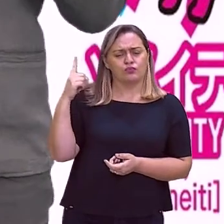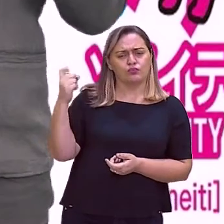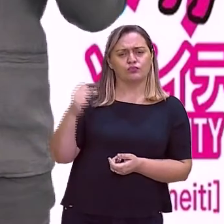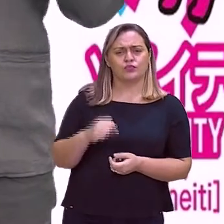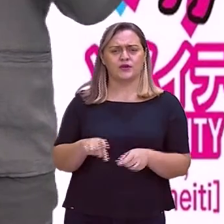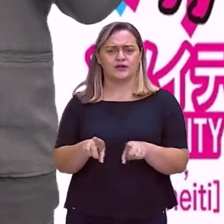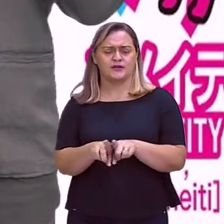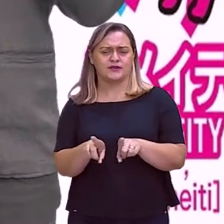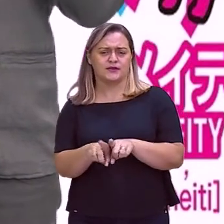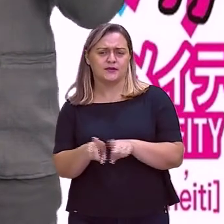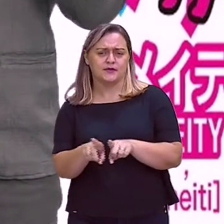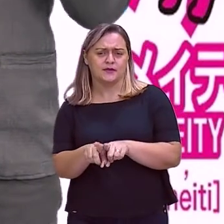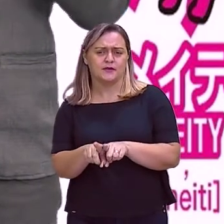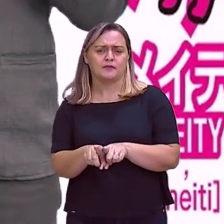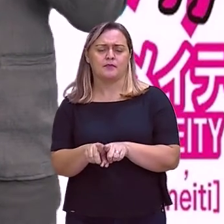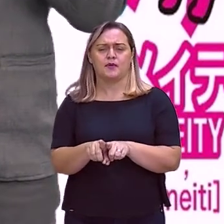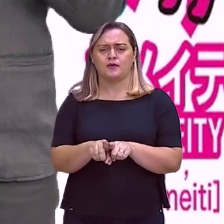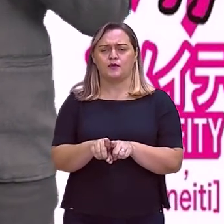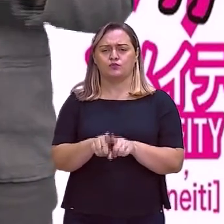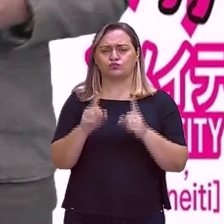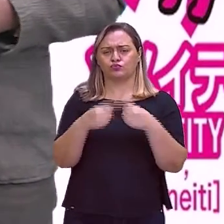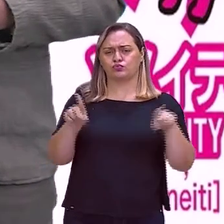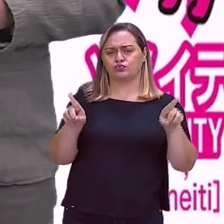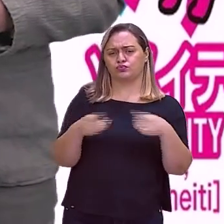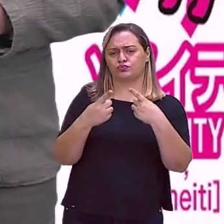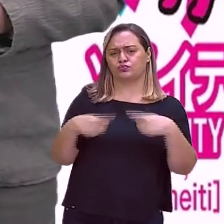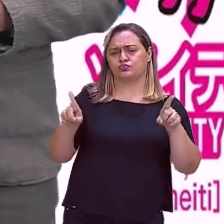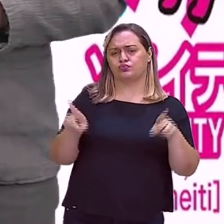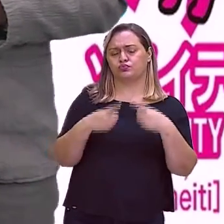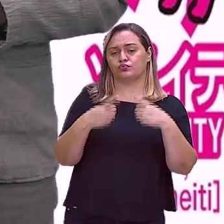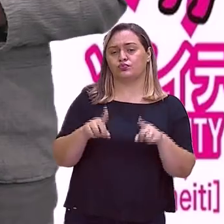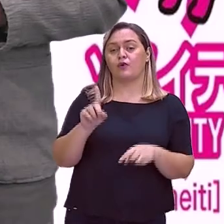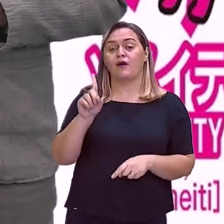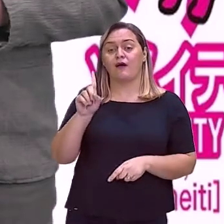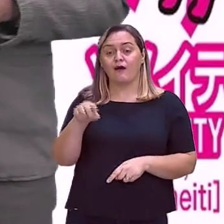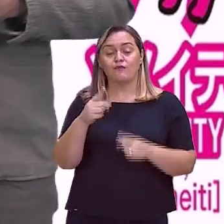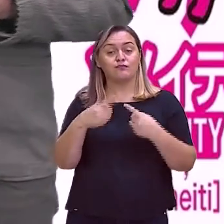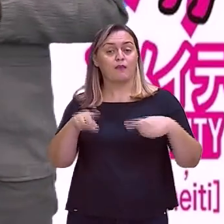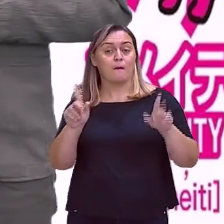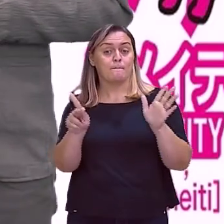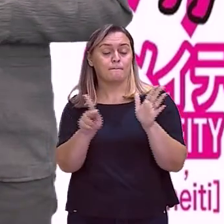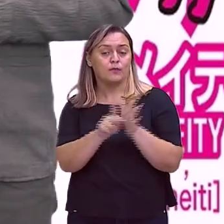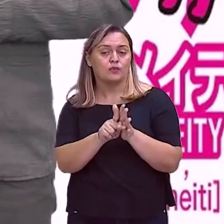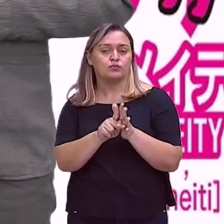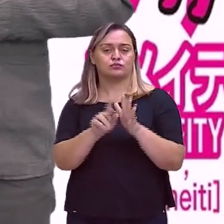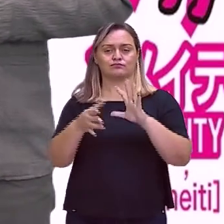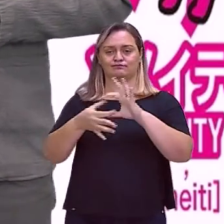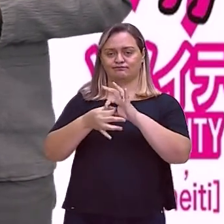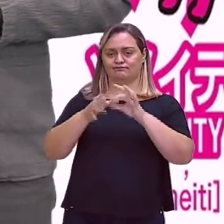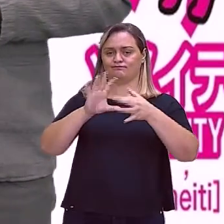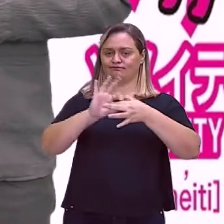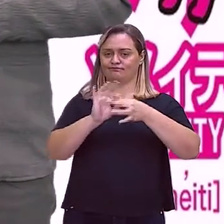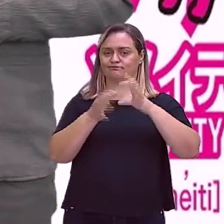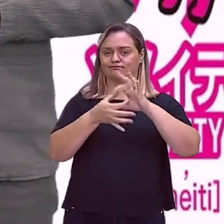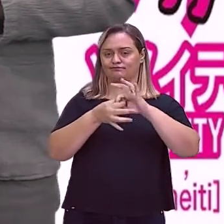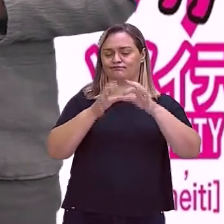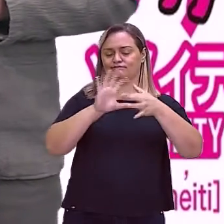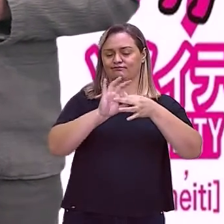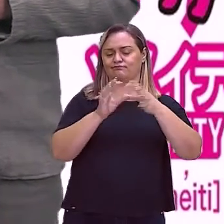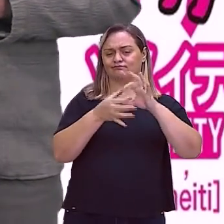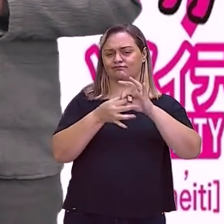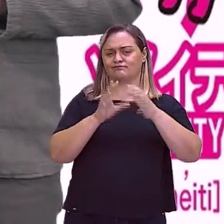mais baixo para vocês ouvir um instrumental. É o hino das Olimpíadas. Esse hino,